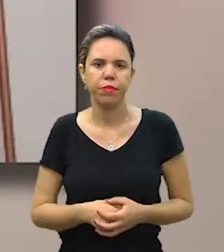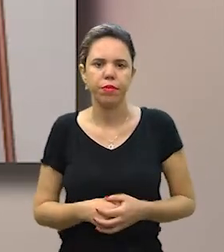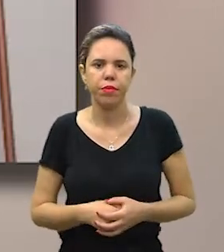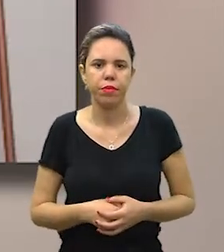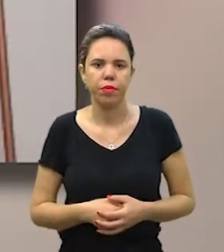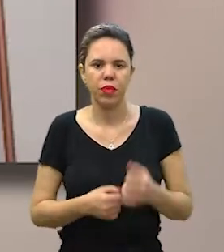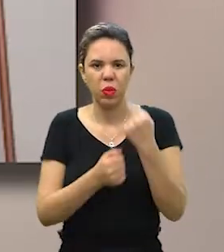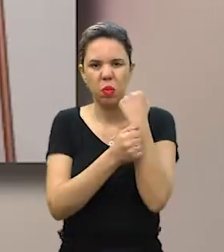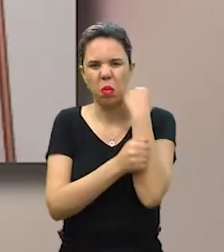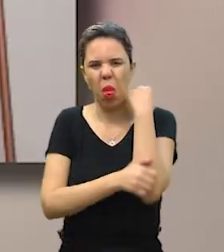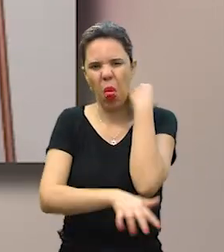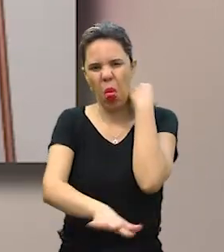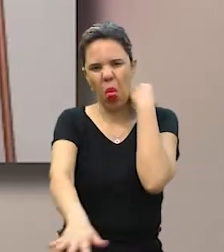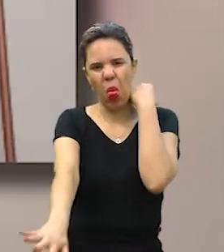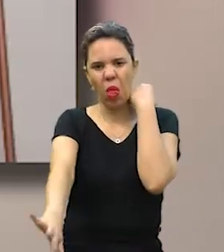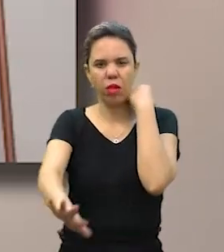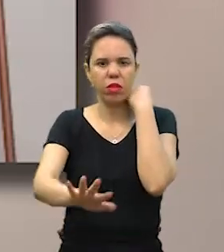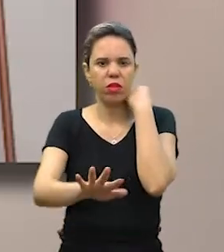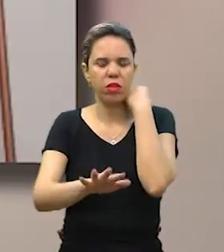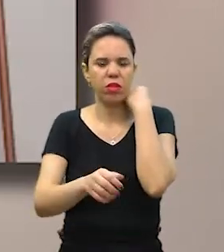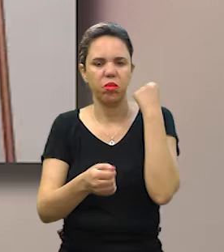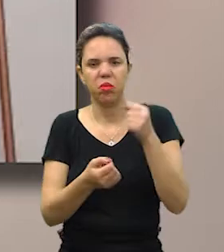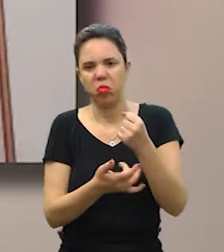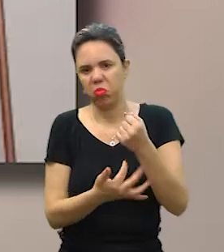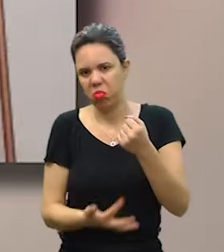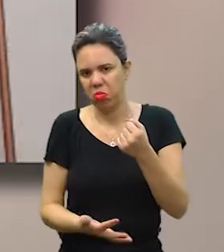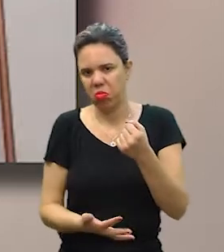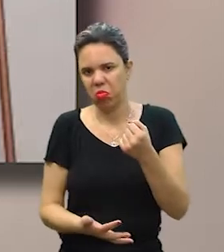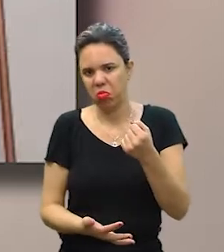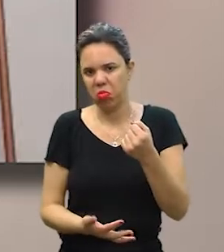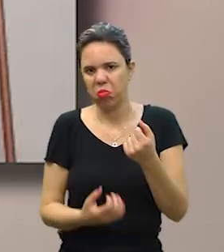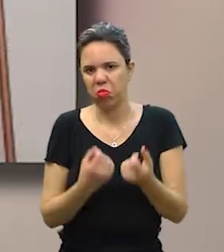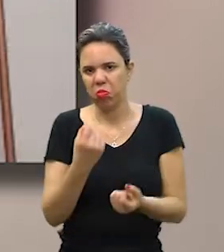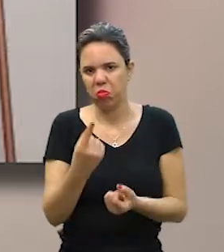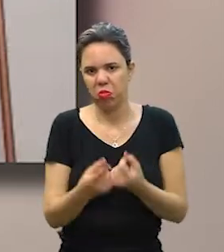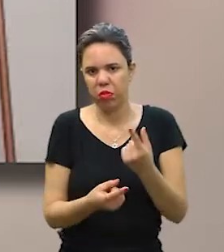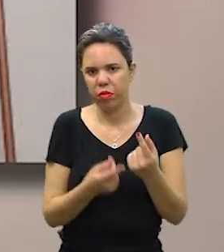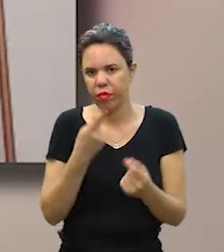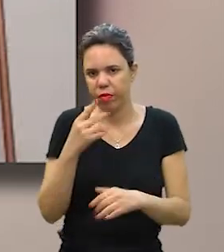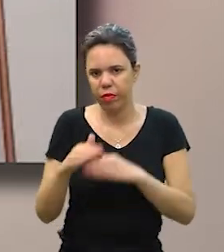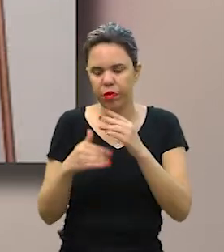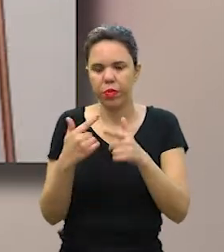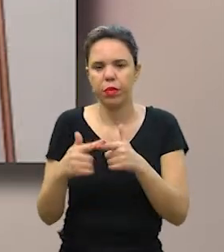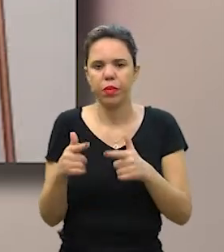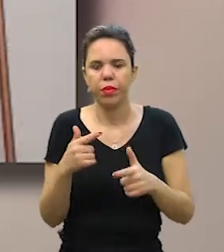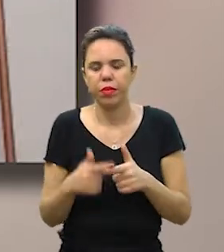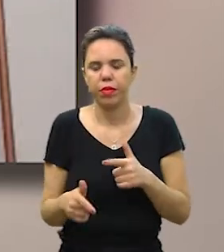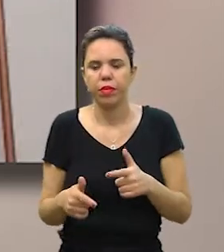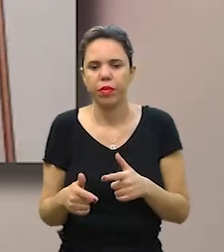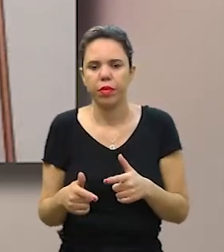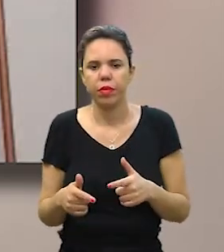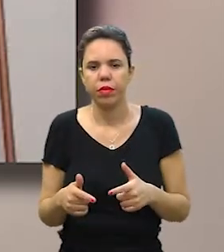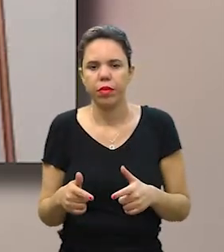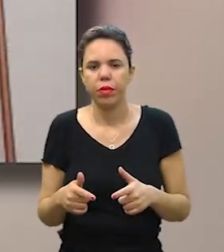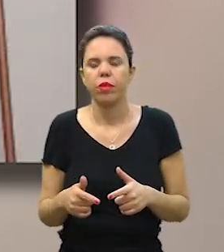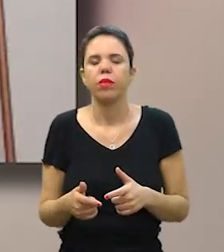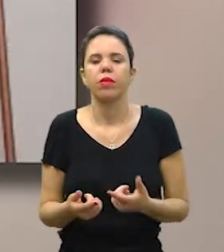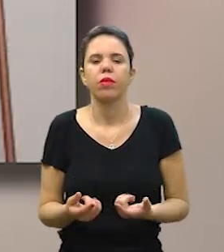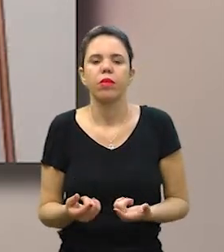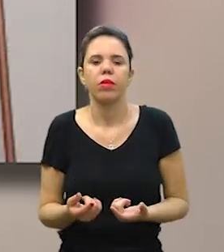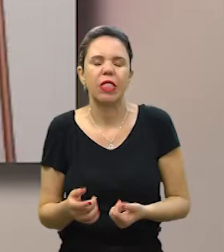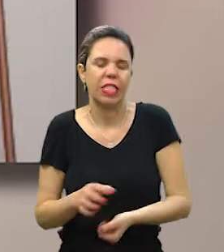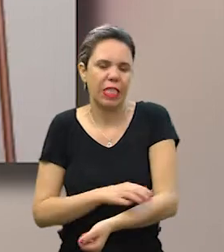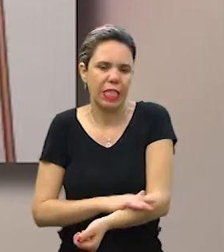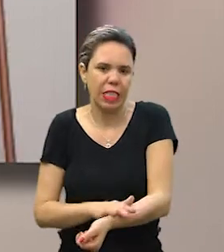a evacuação, a diarreia aí com um pouco de sangue, tá? Alguns desenvolvem aspectos cutâneos,